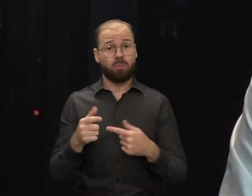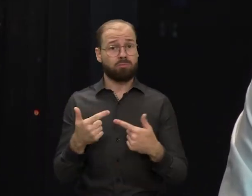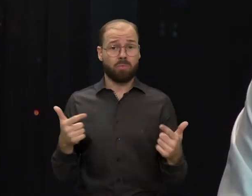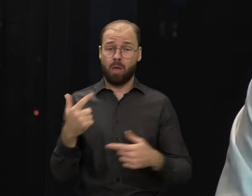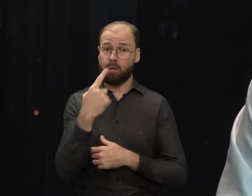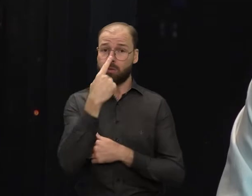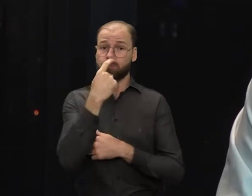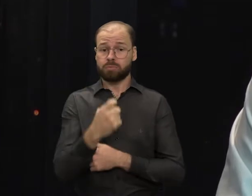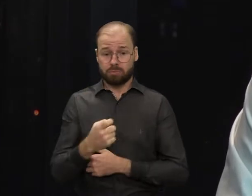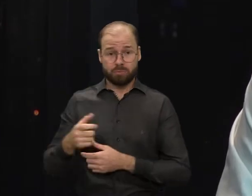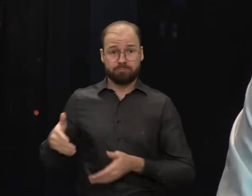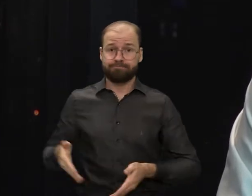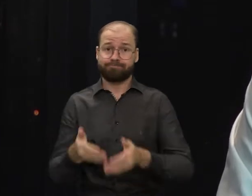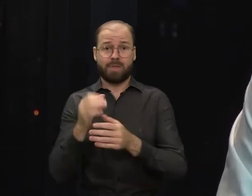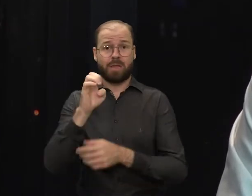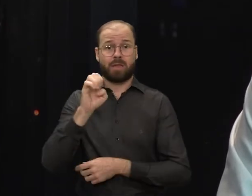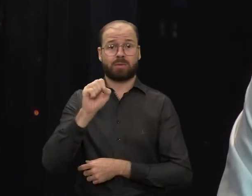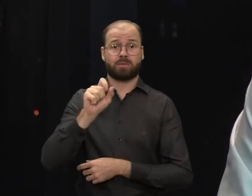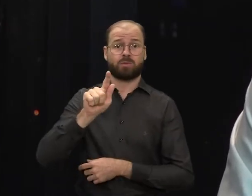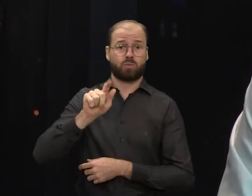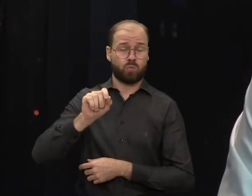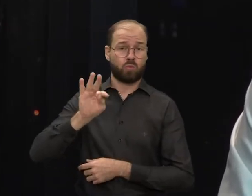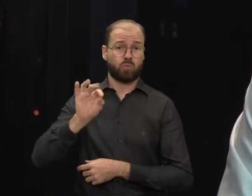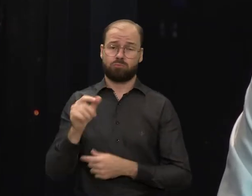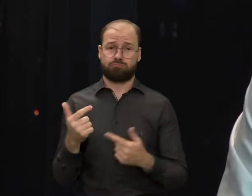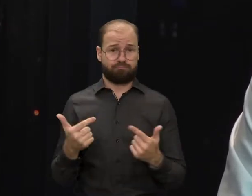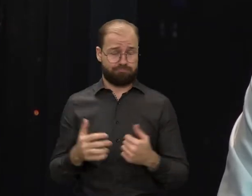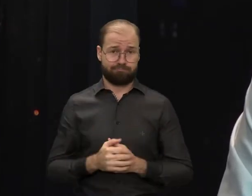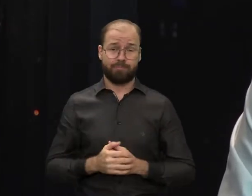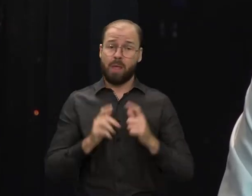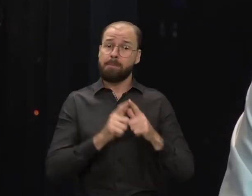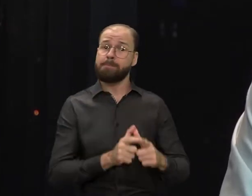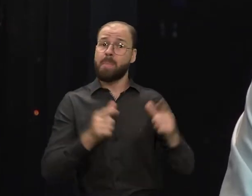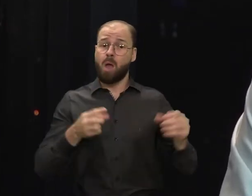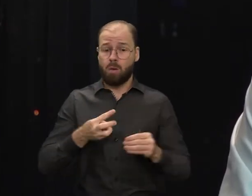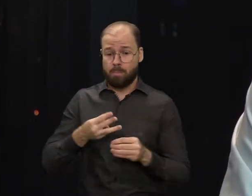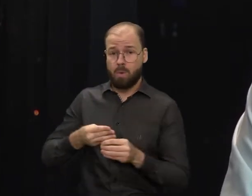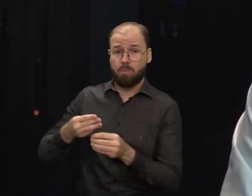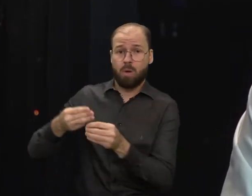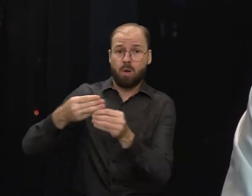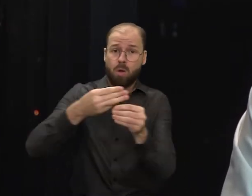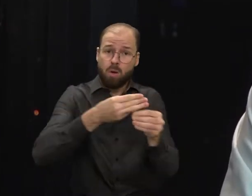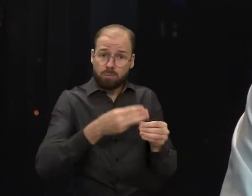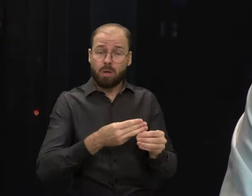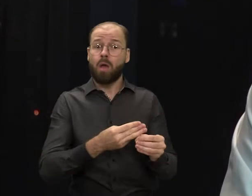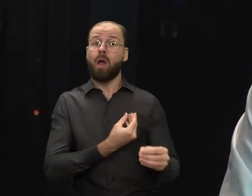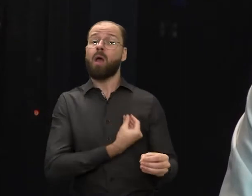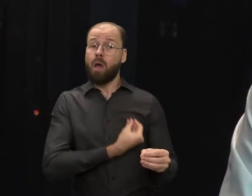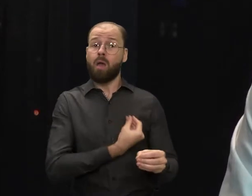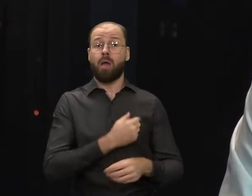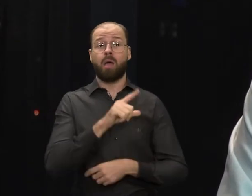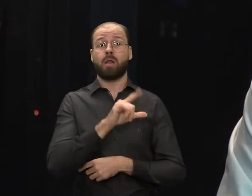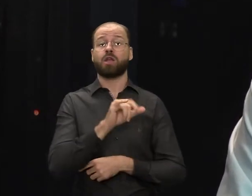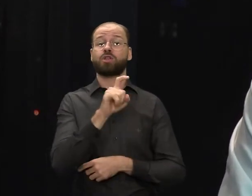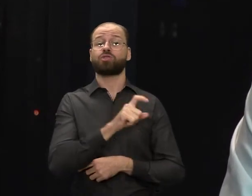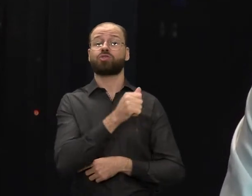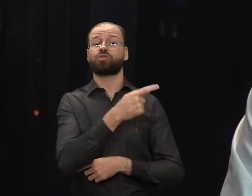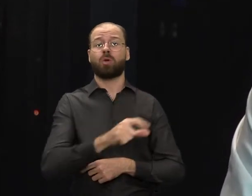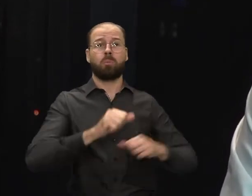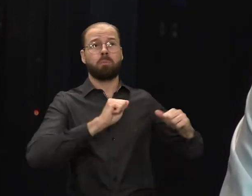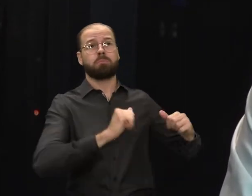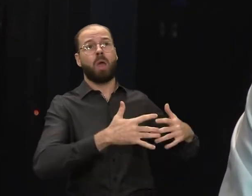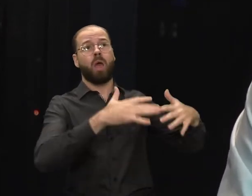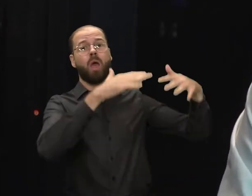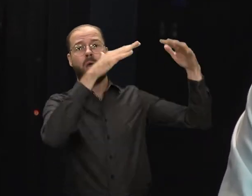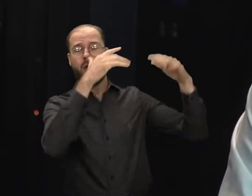né? A maioria dos municípios goianos ainda tem lixão, não tem aterro